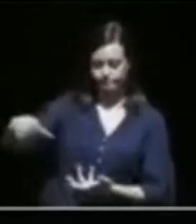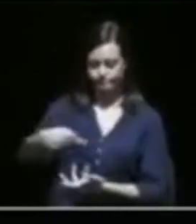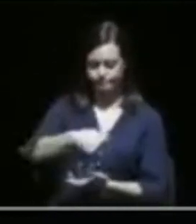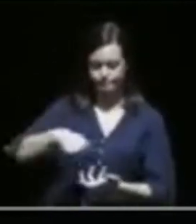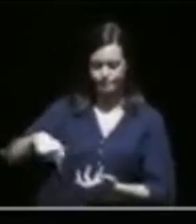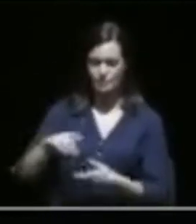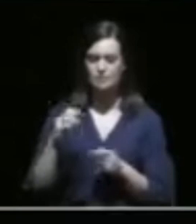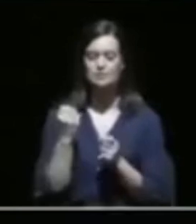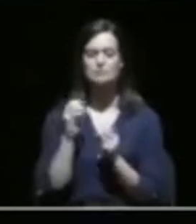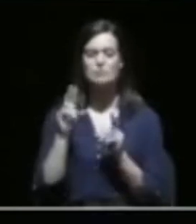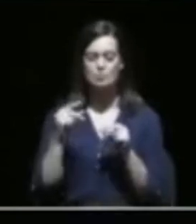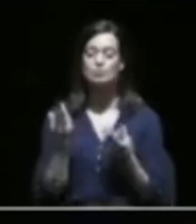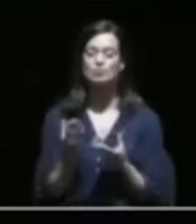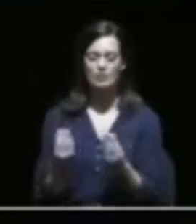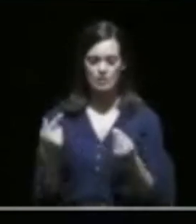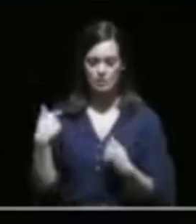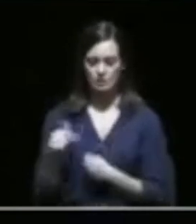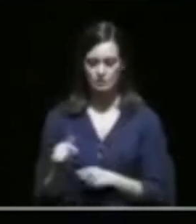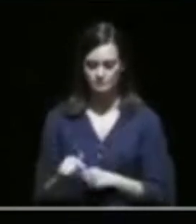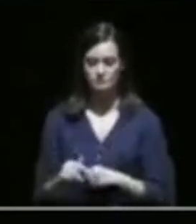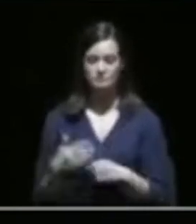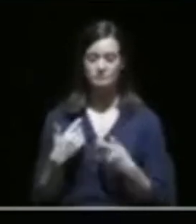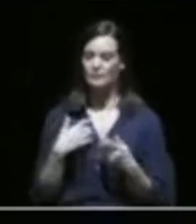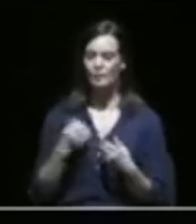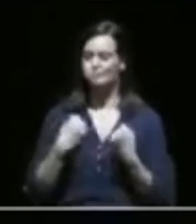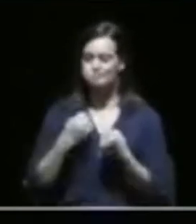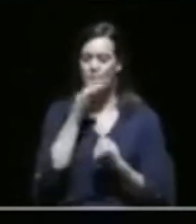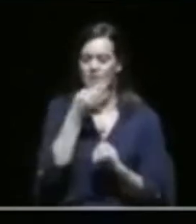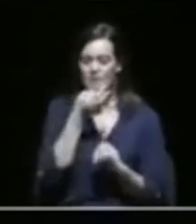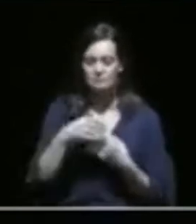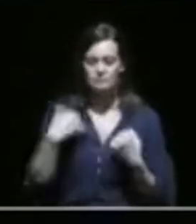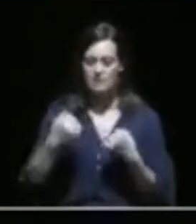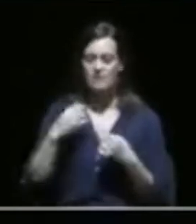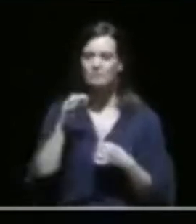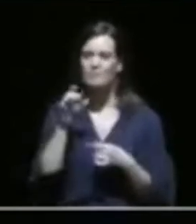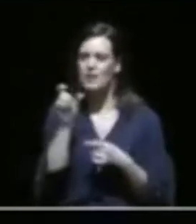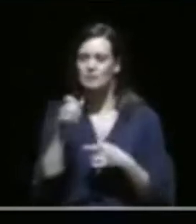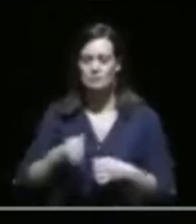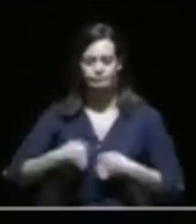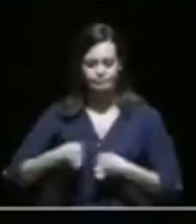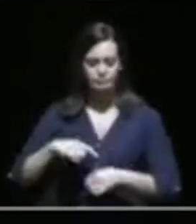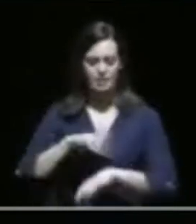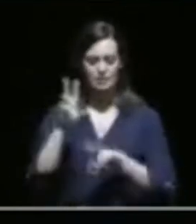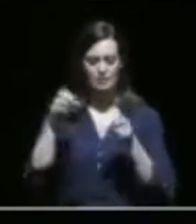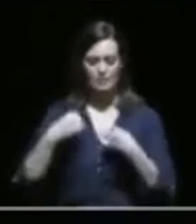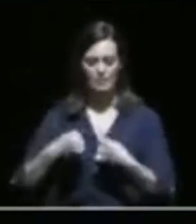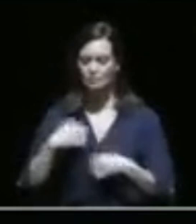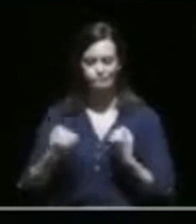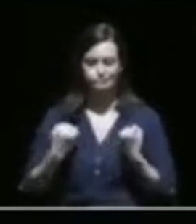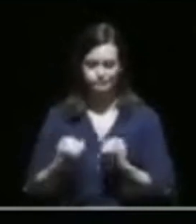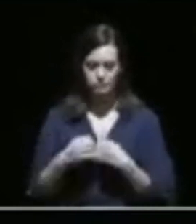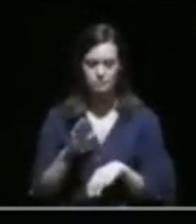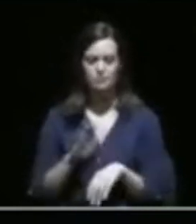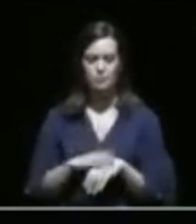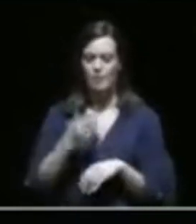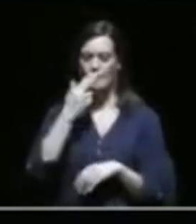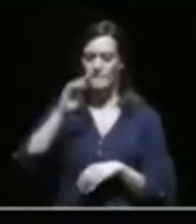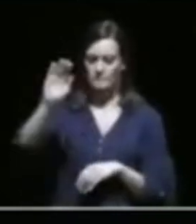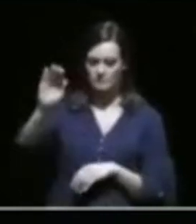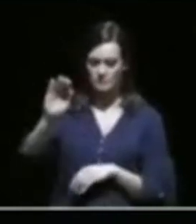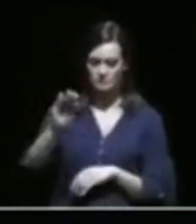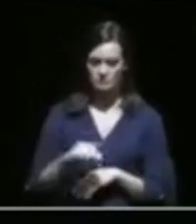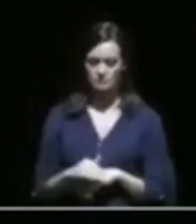episódio histórico que é dramático, hediondo e sem palavras suficientemente fortes para descrever perpetrado pelo comunismo soviético.